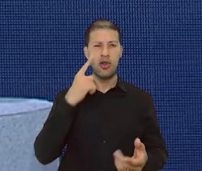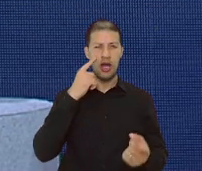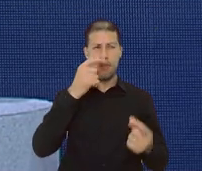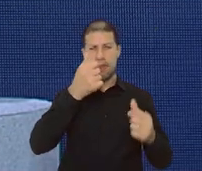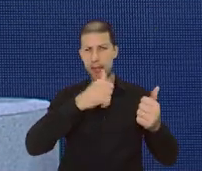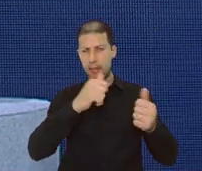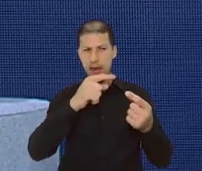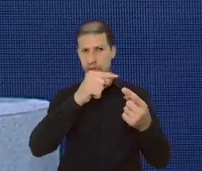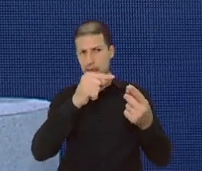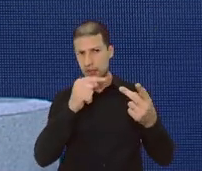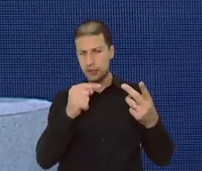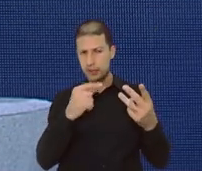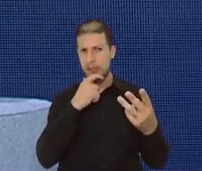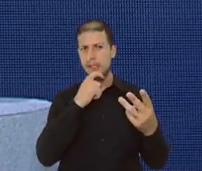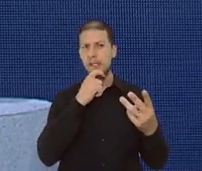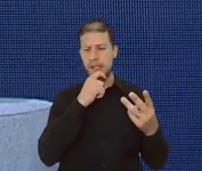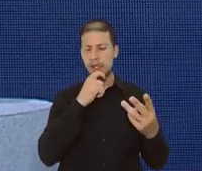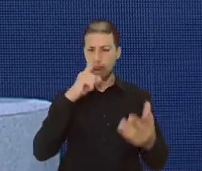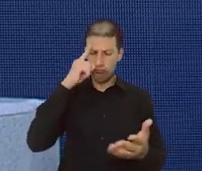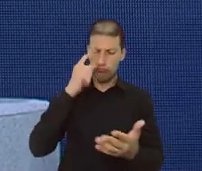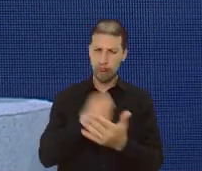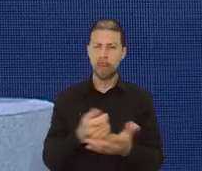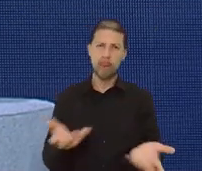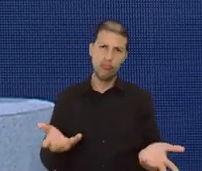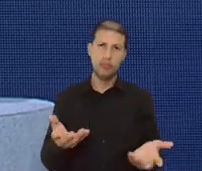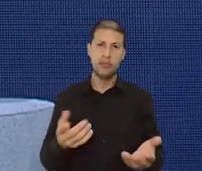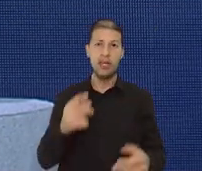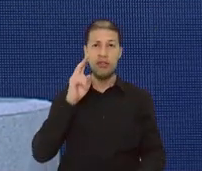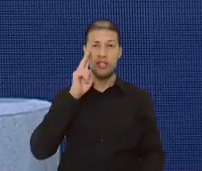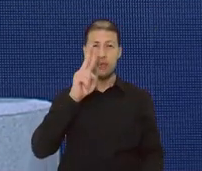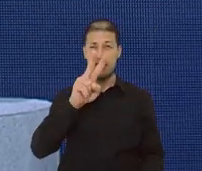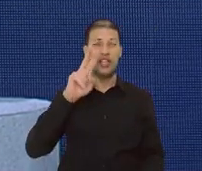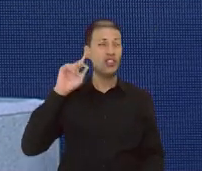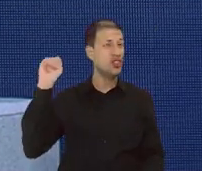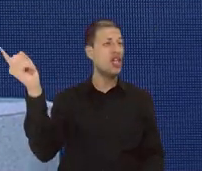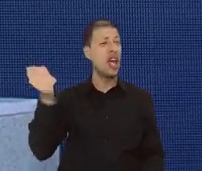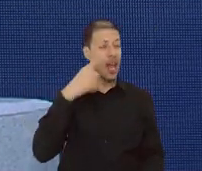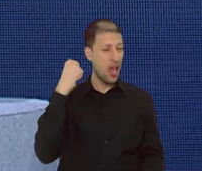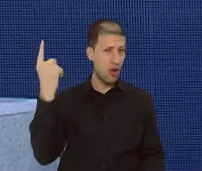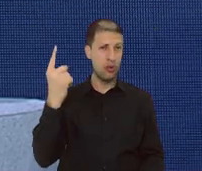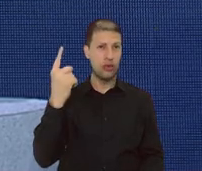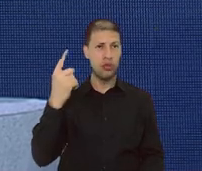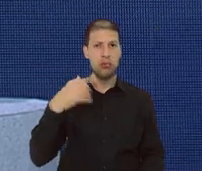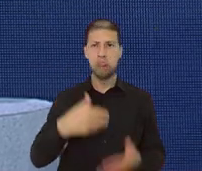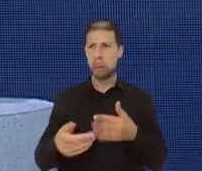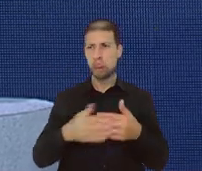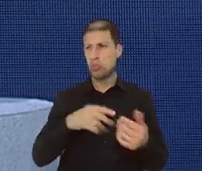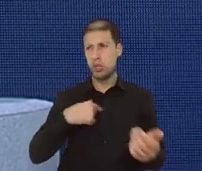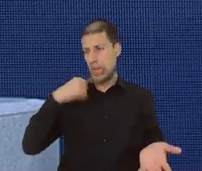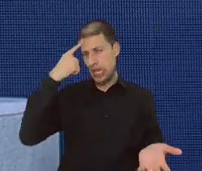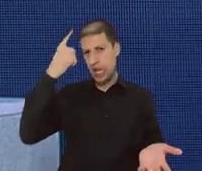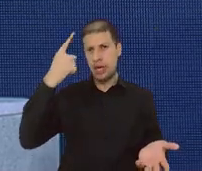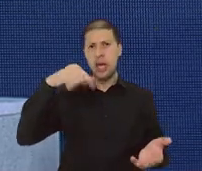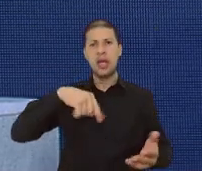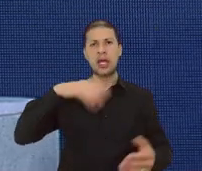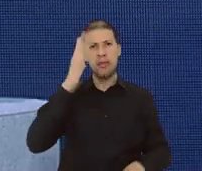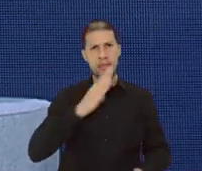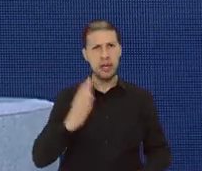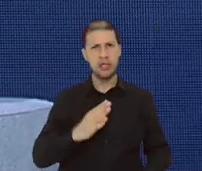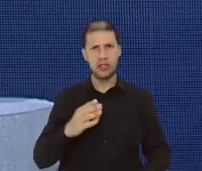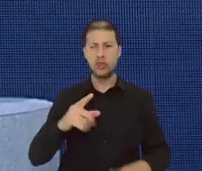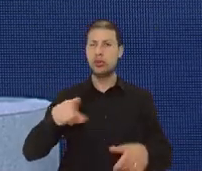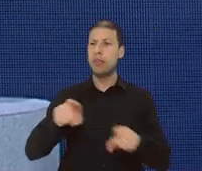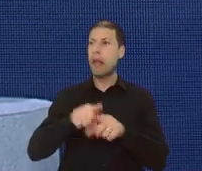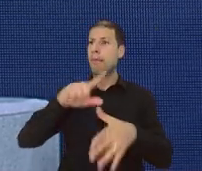e quando você olha em geral acho que aqui independentemente da nossa tese Por que que o Brasil é tão e América Latina